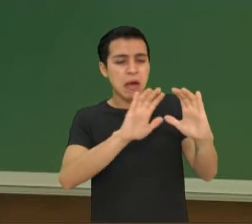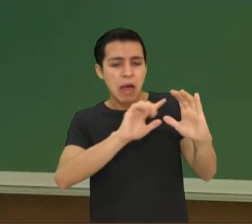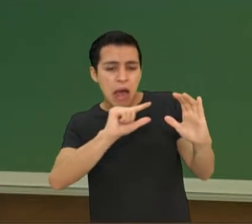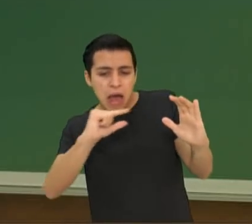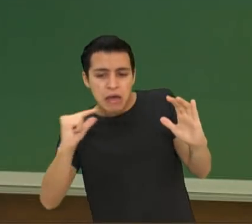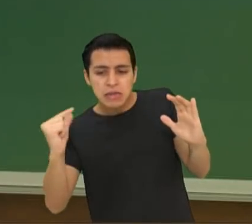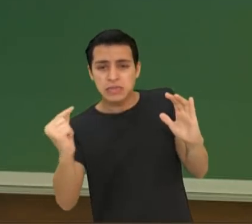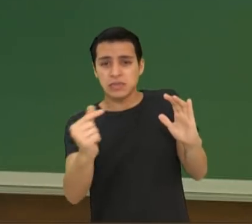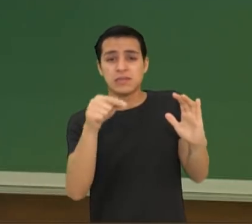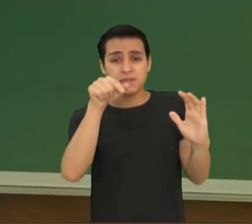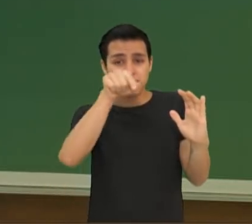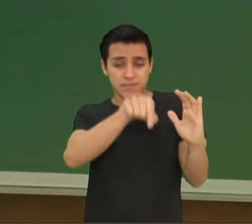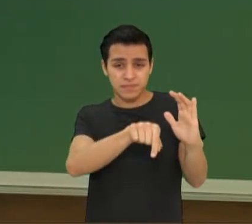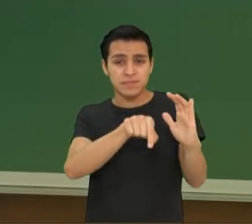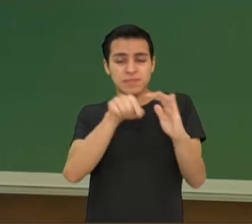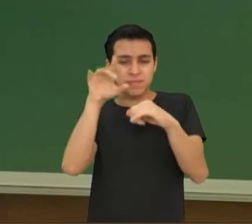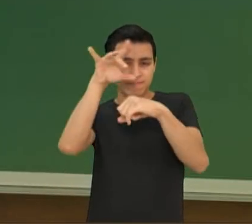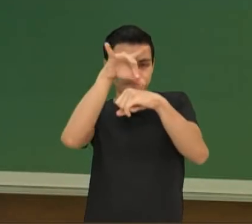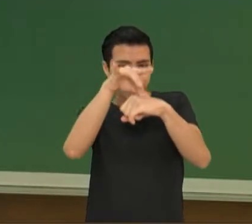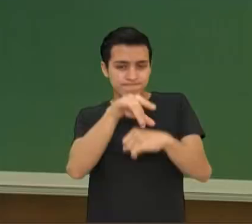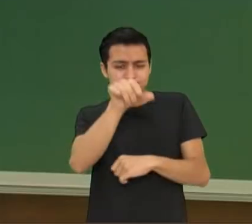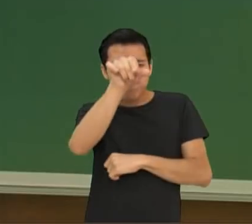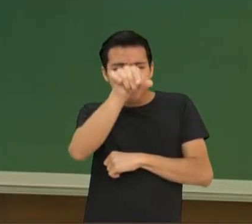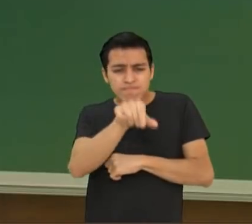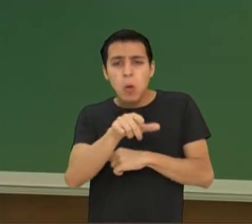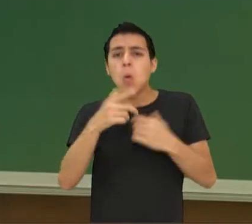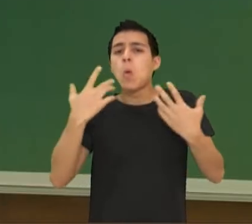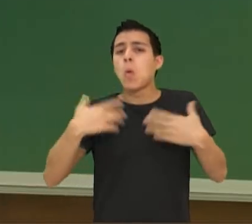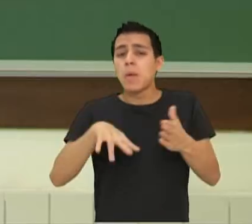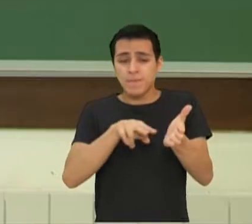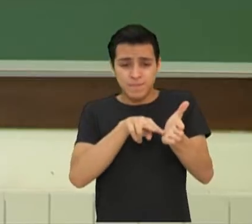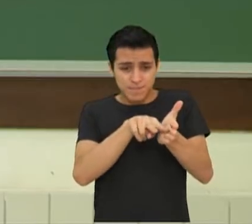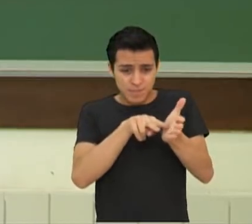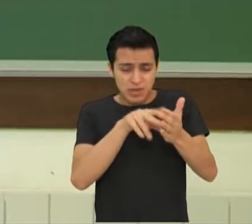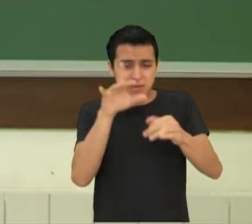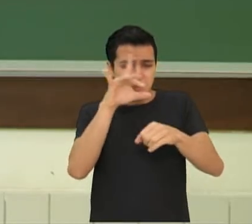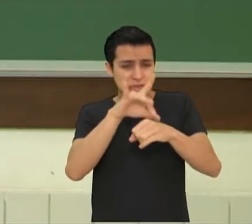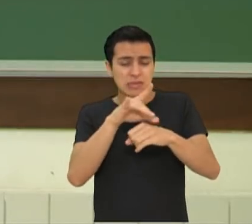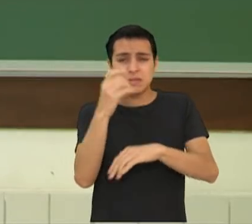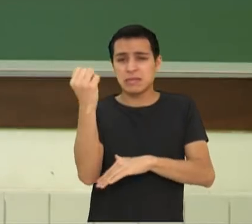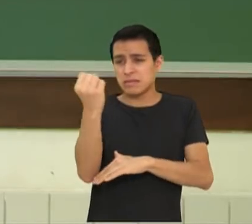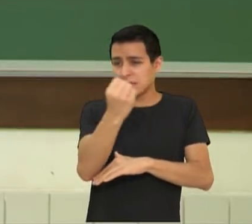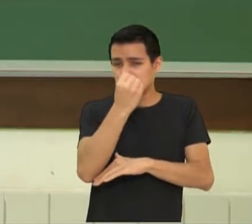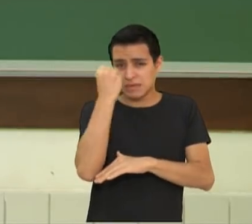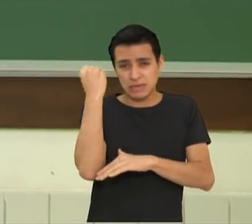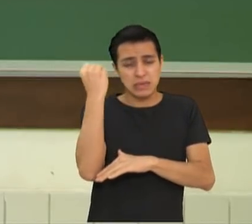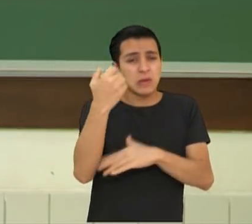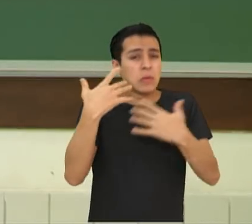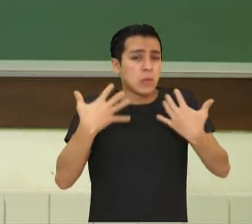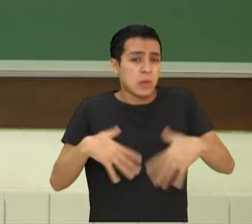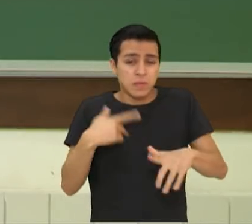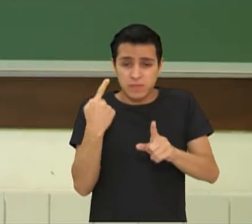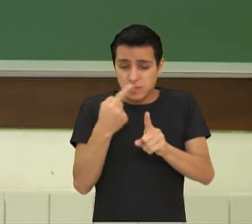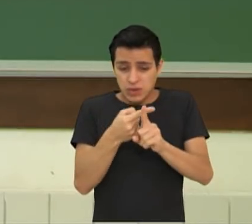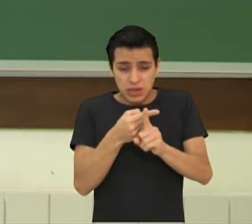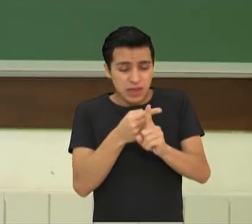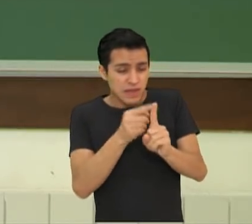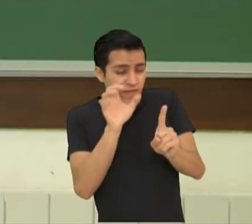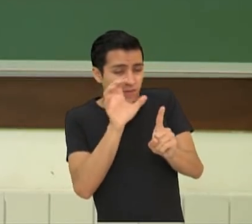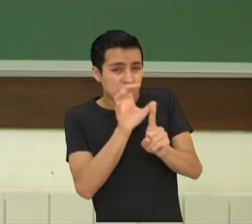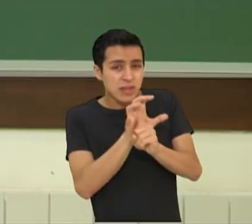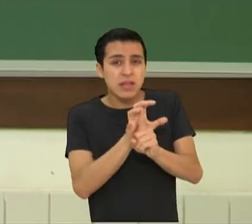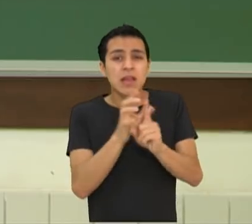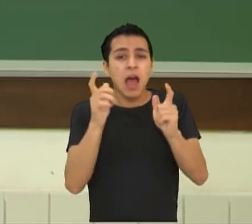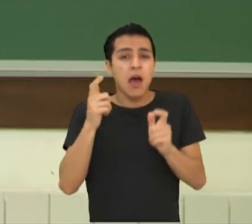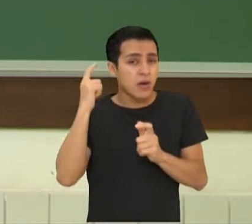nossa medula espinhal. É uma bactéria que causa uma doença extremamente grave, pessoal, porque ataca justamente o nosso centro